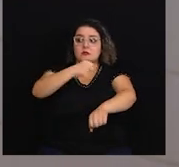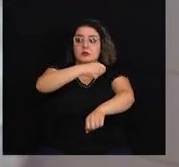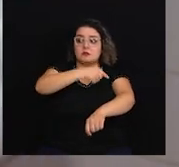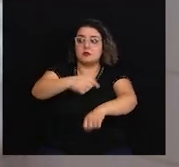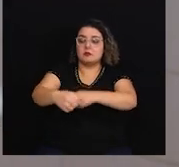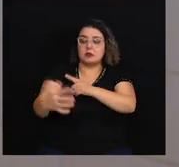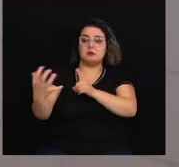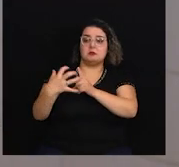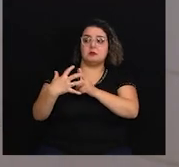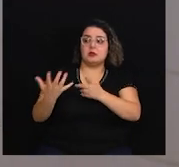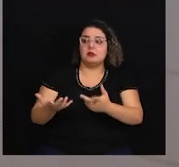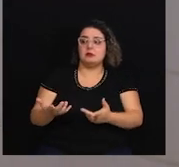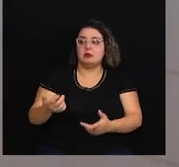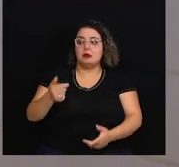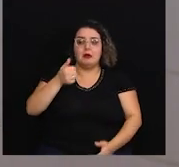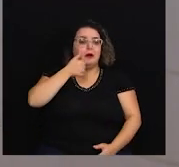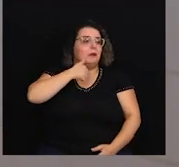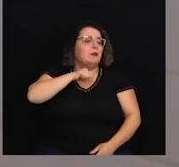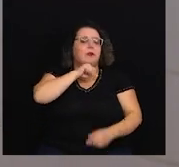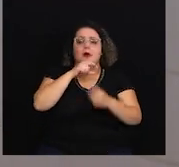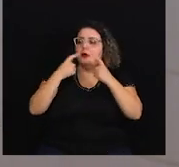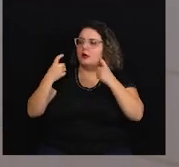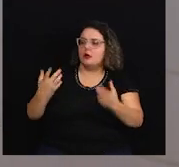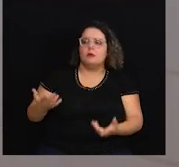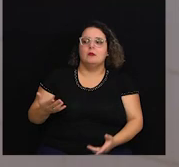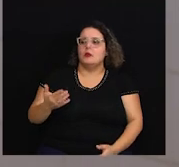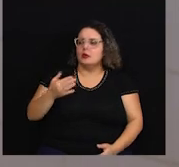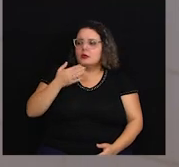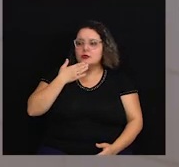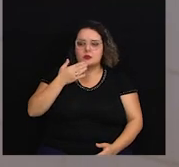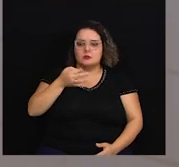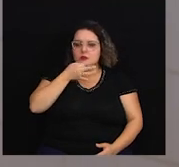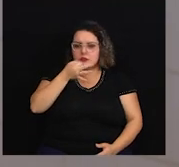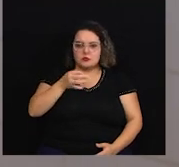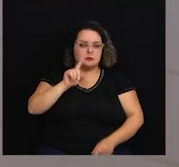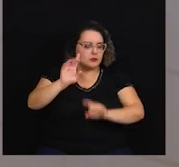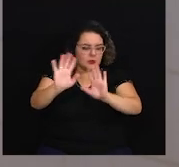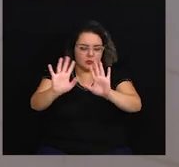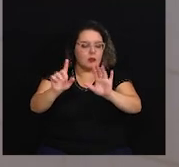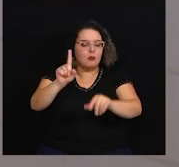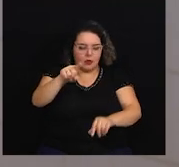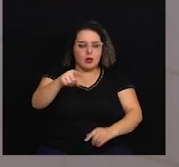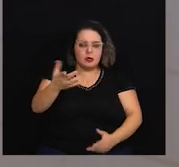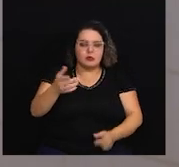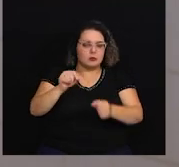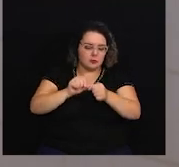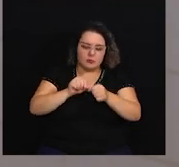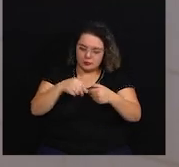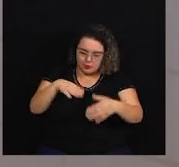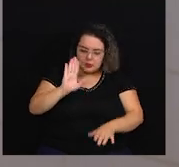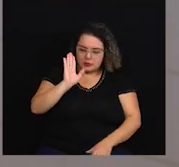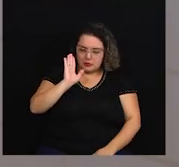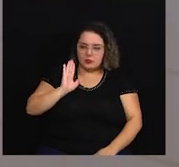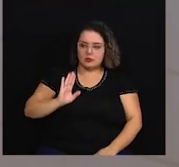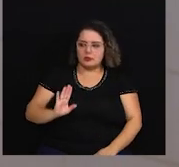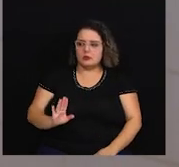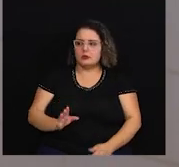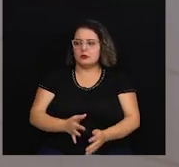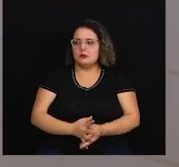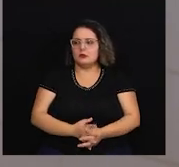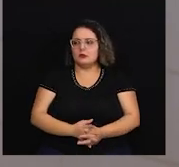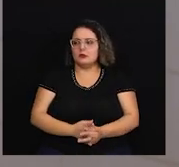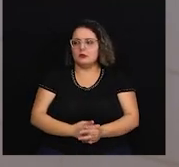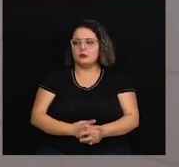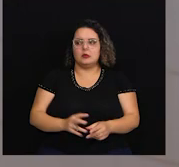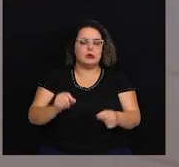aí uma mulher que foi pode pediu sua opinião tudo falei não não é isso aí vamos fazer vamos fazer e ele